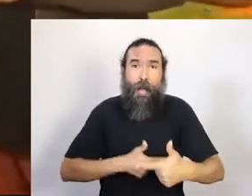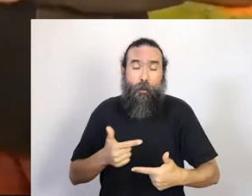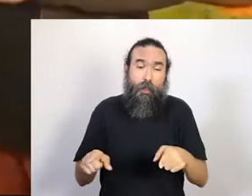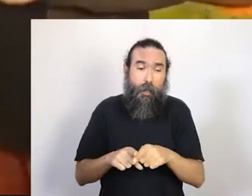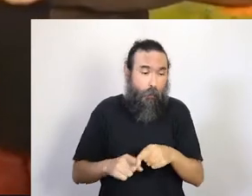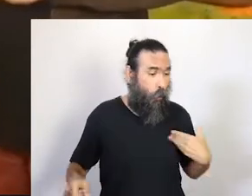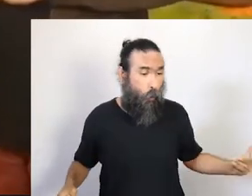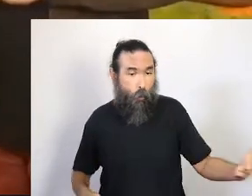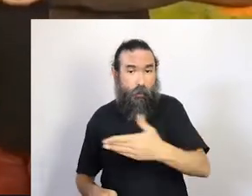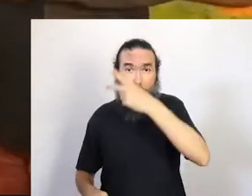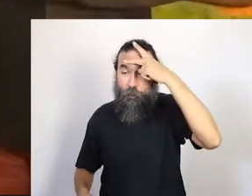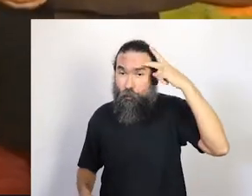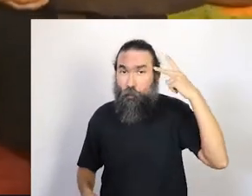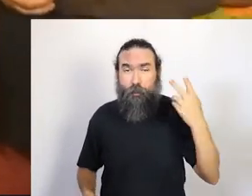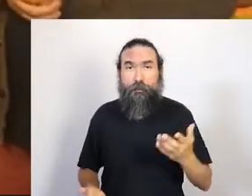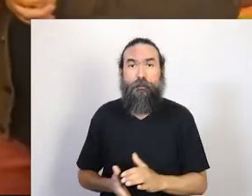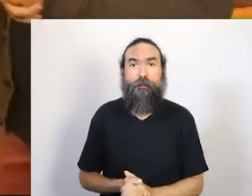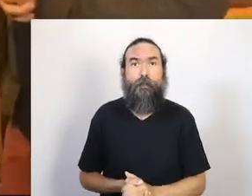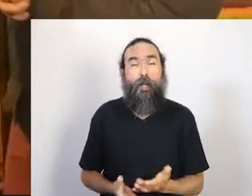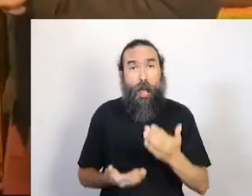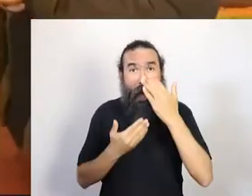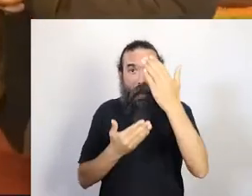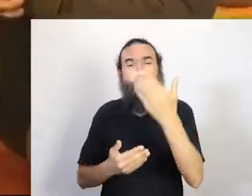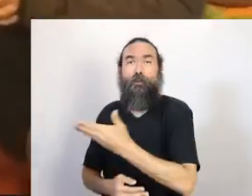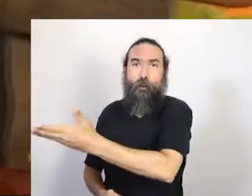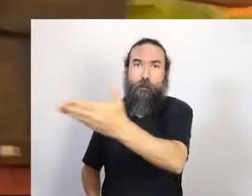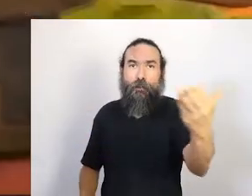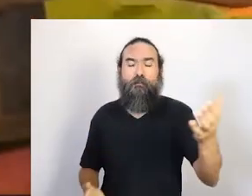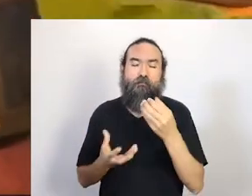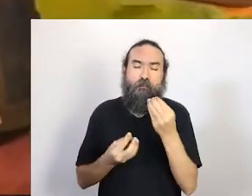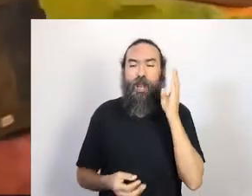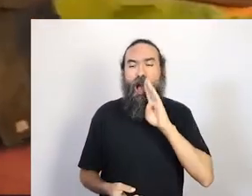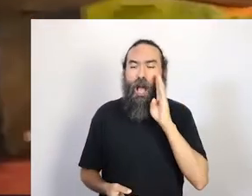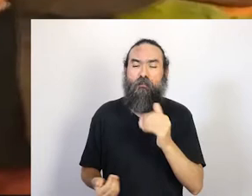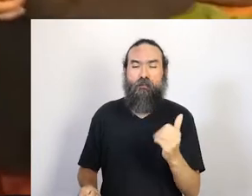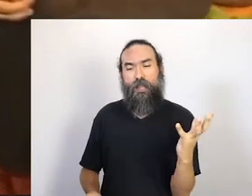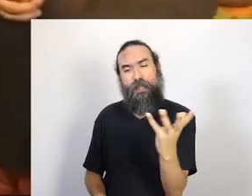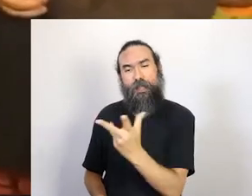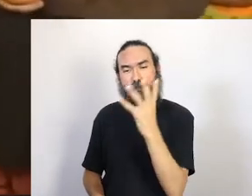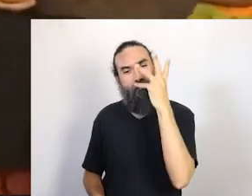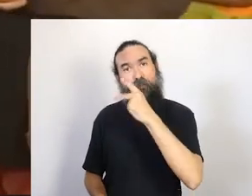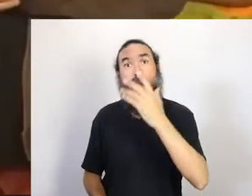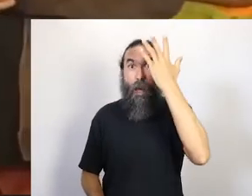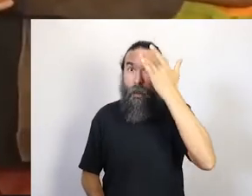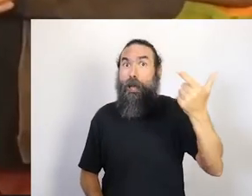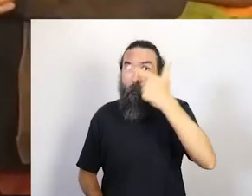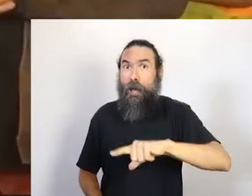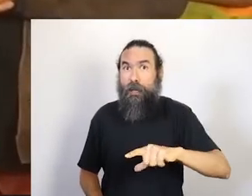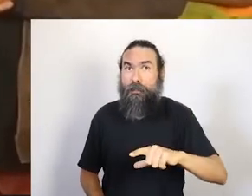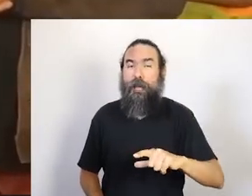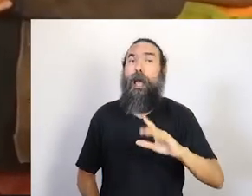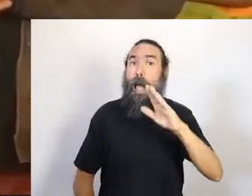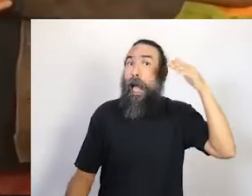as pessoas que aqui trabalham. Então, vou agradecer a todos, né, Jeff? Foi isso muito aí, legal. Foi muito lindo. E amanhã tem mais, né, Juliano? Amanhã tem mais e não